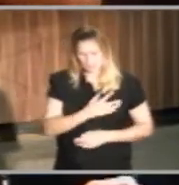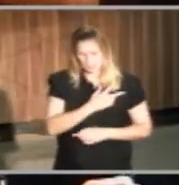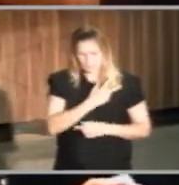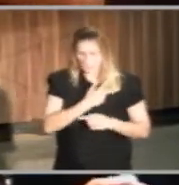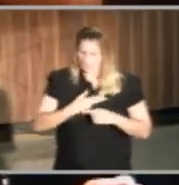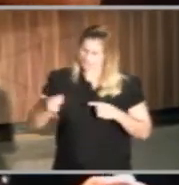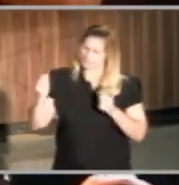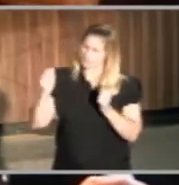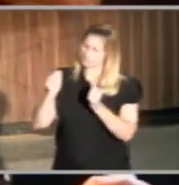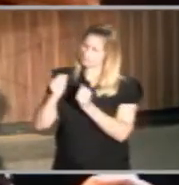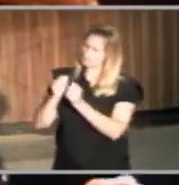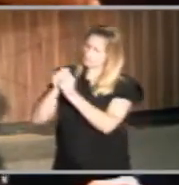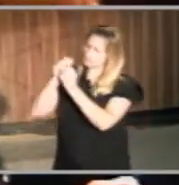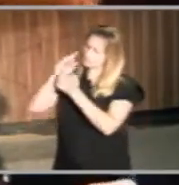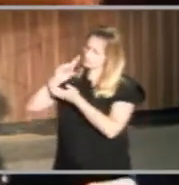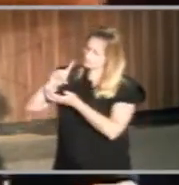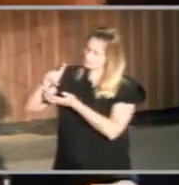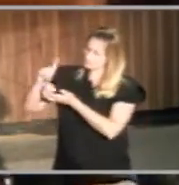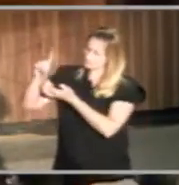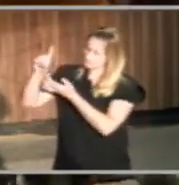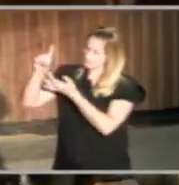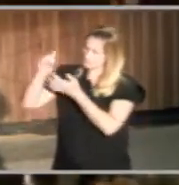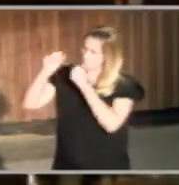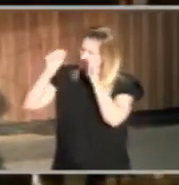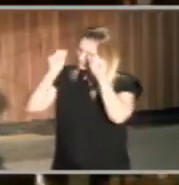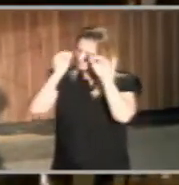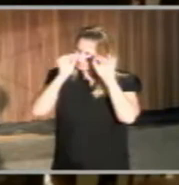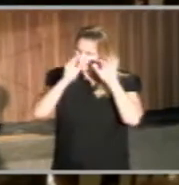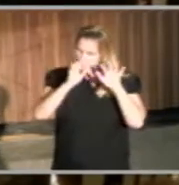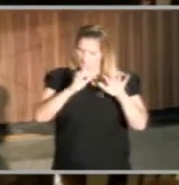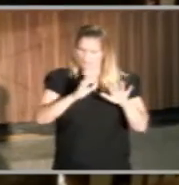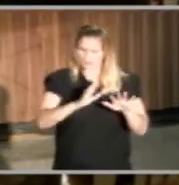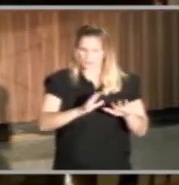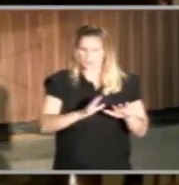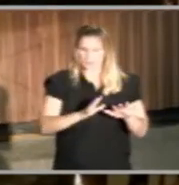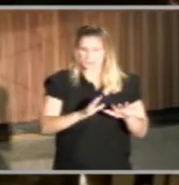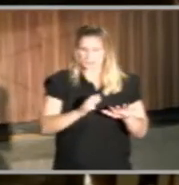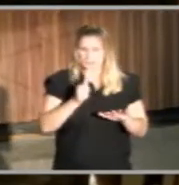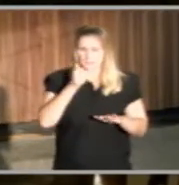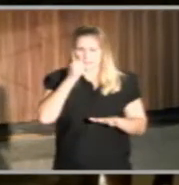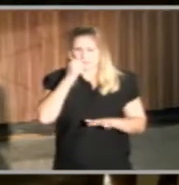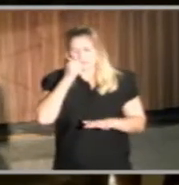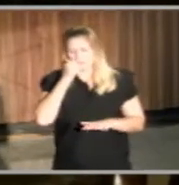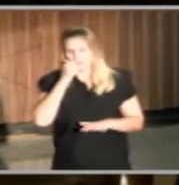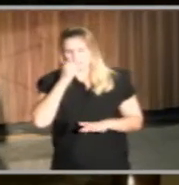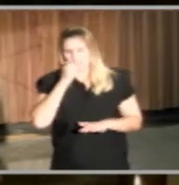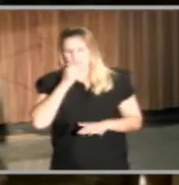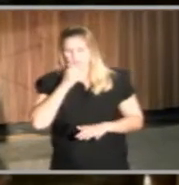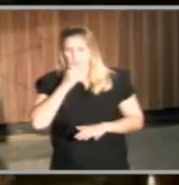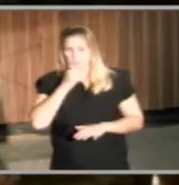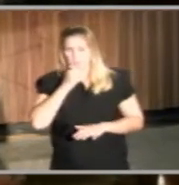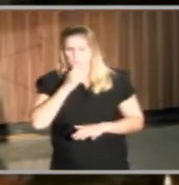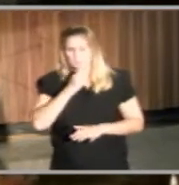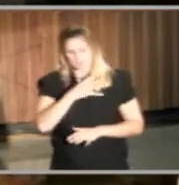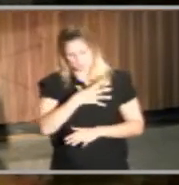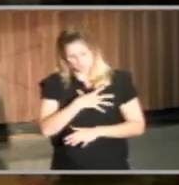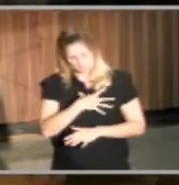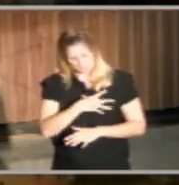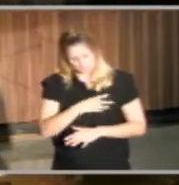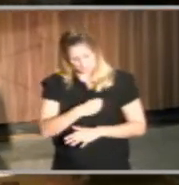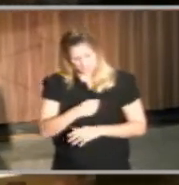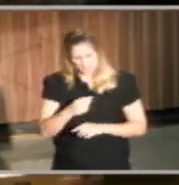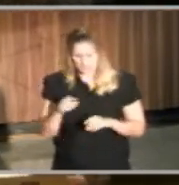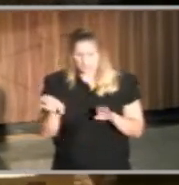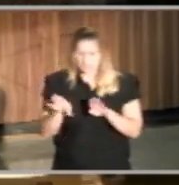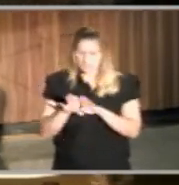contigo, Pai. Abençoe os relacionamentos entre pais e filhos, entre irmãos nossos aqui na igreja.